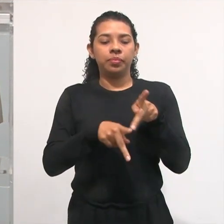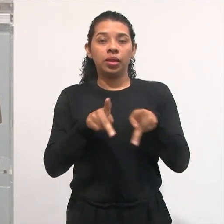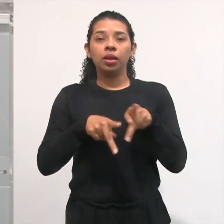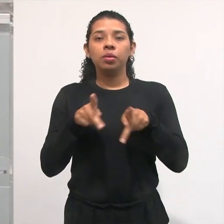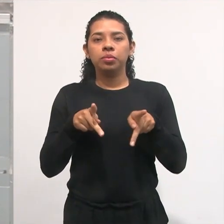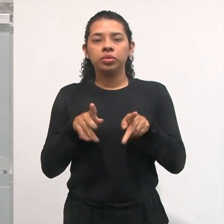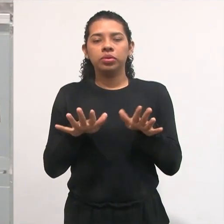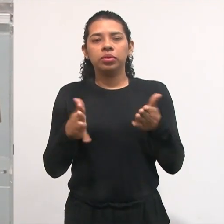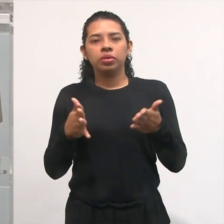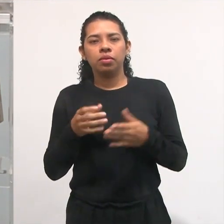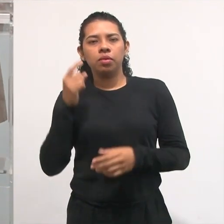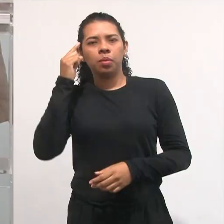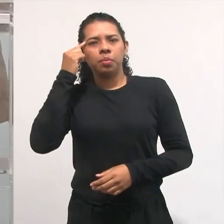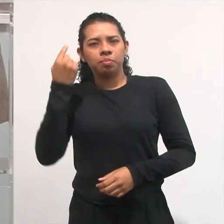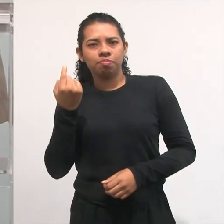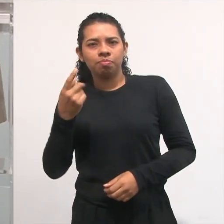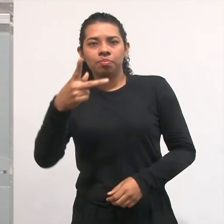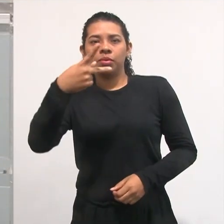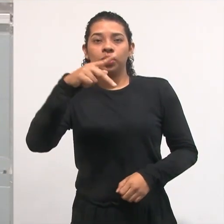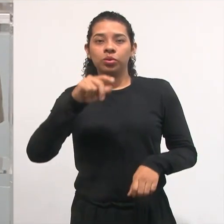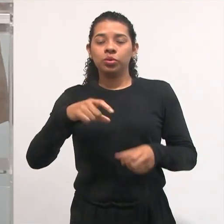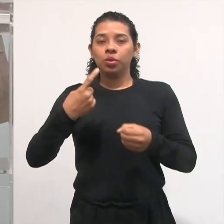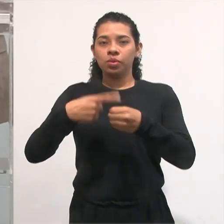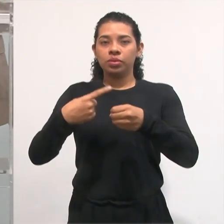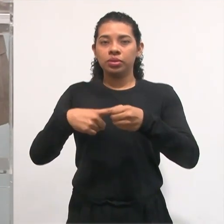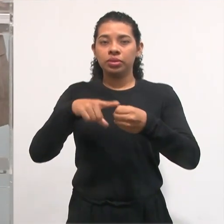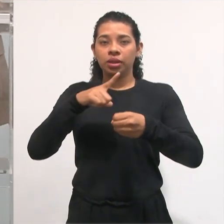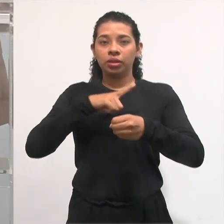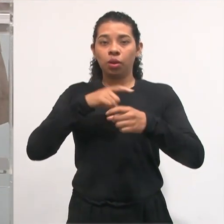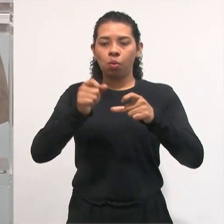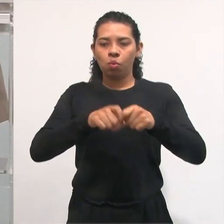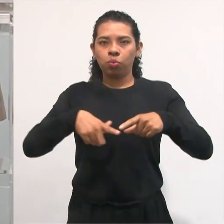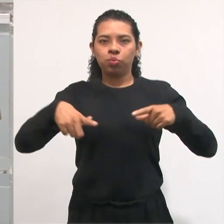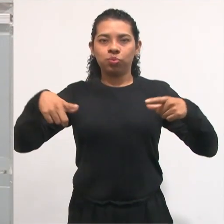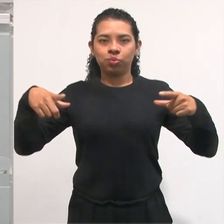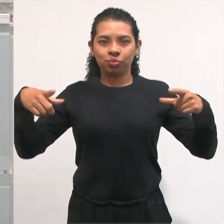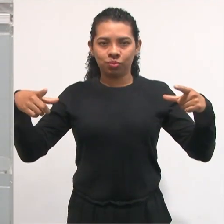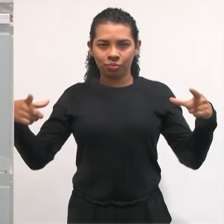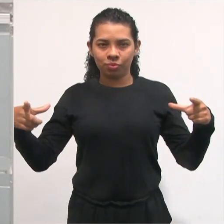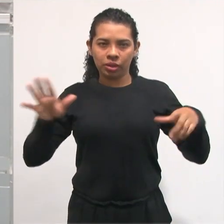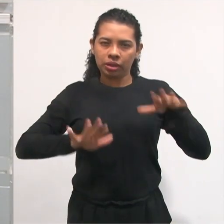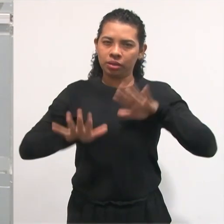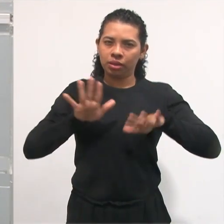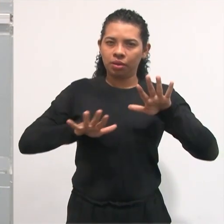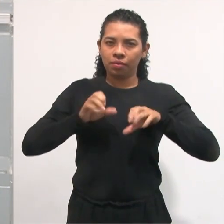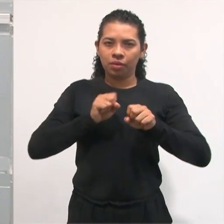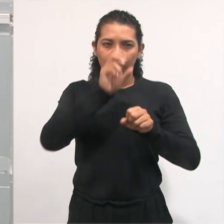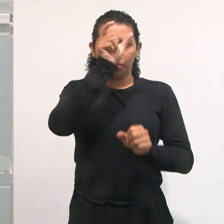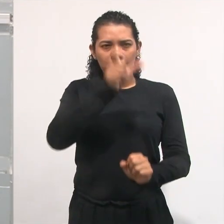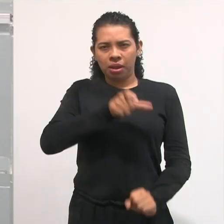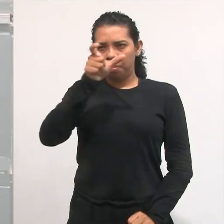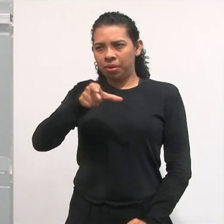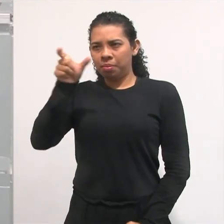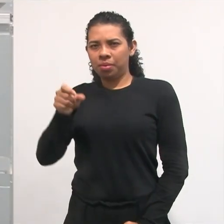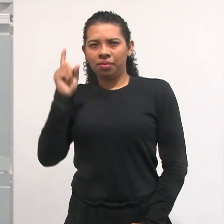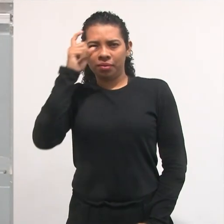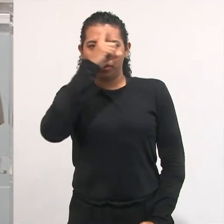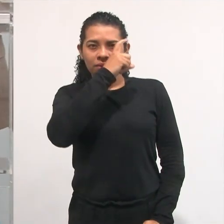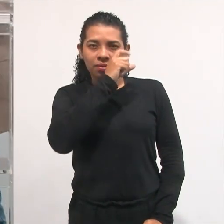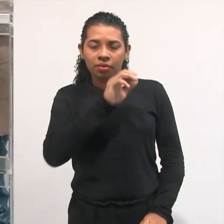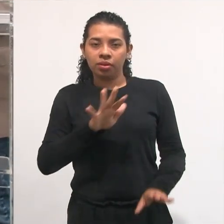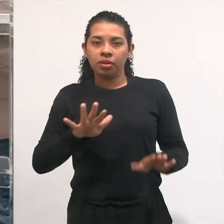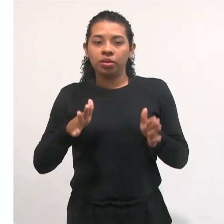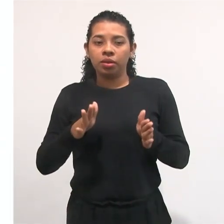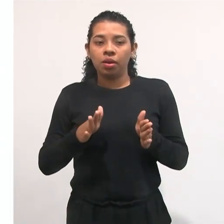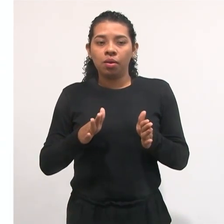informações e aí você quer destacar, por exemplo, os bairros mais populosos da cidade e tudo mais. Mas digamos que a sua cidade é muito grande, tem muitos